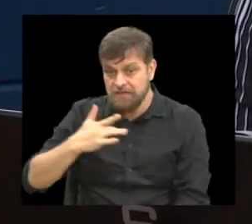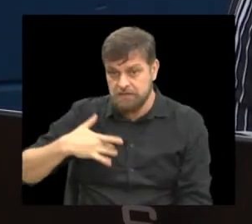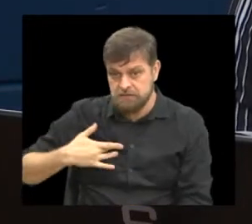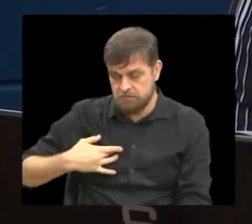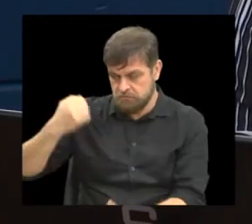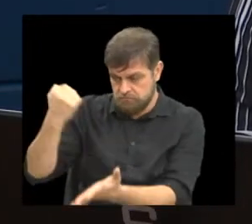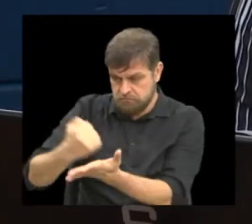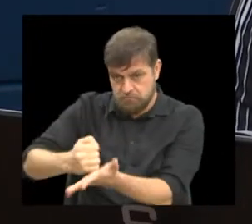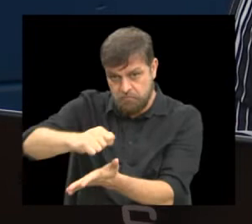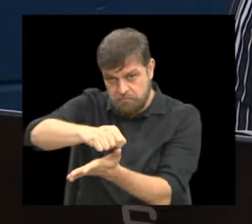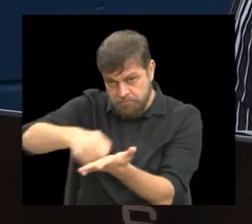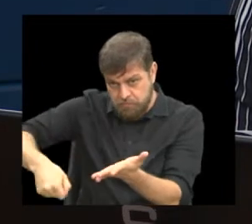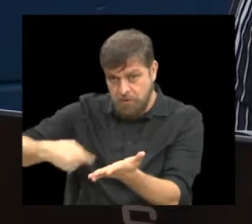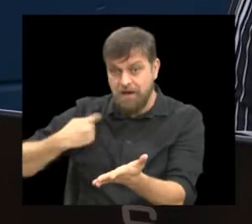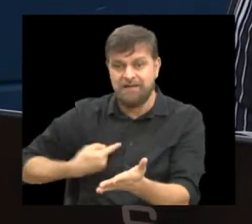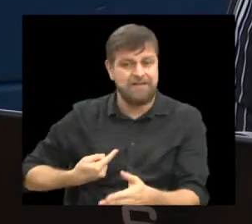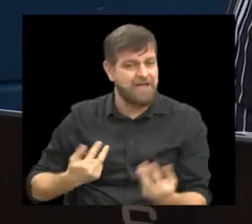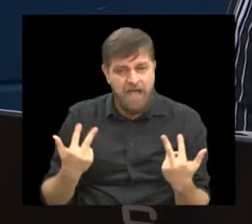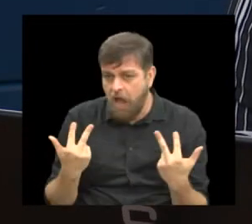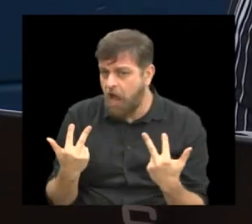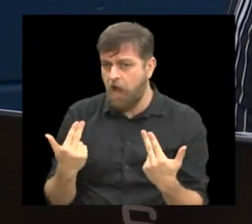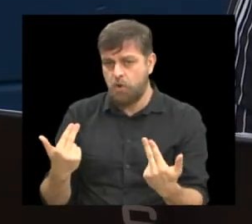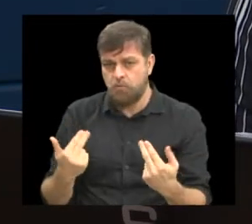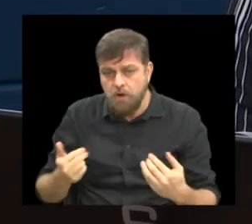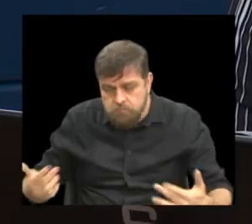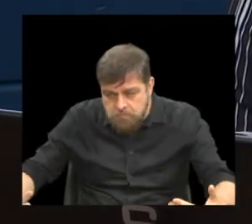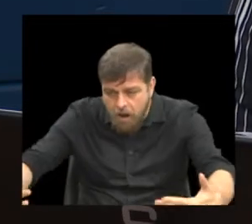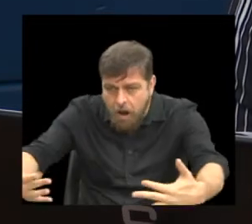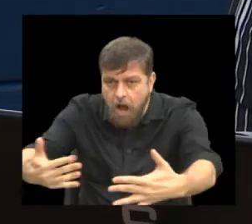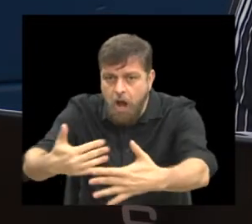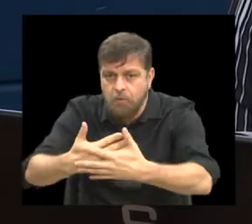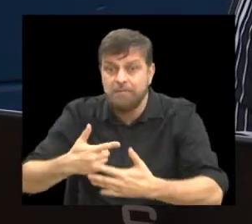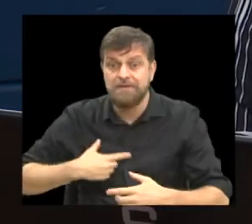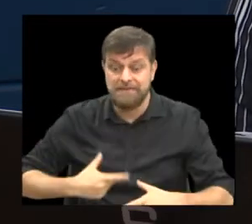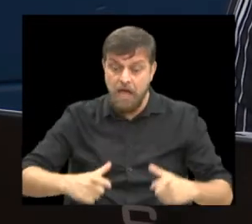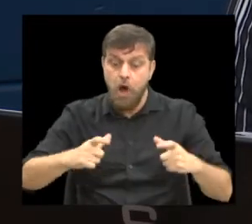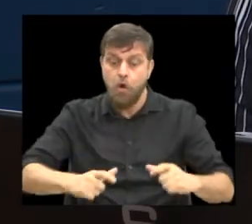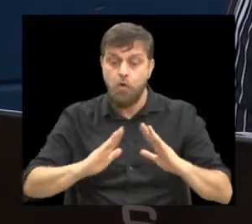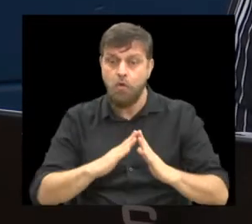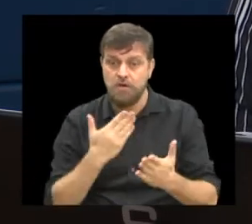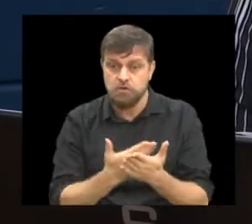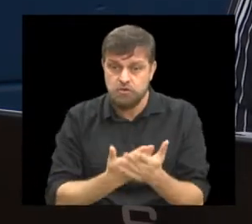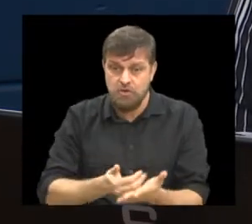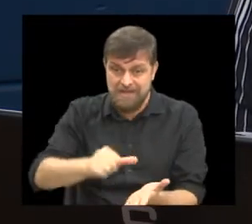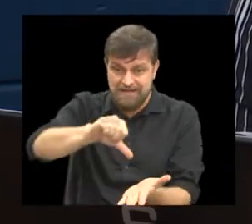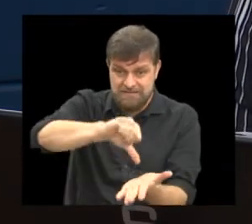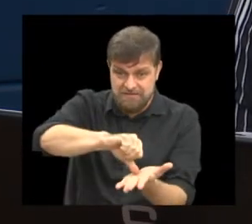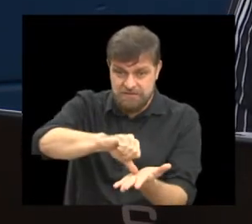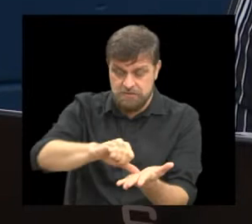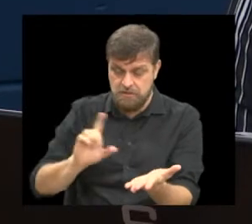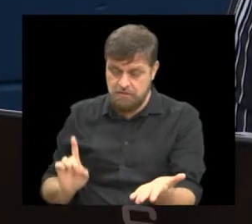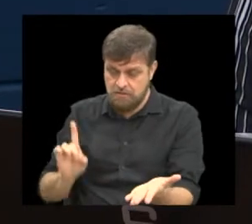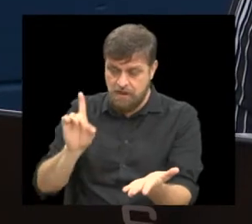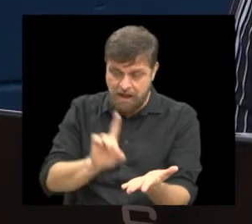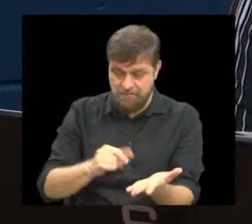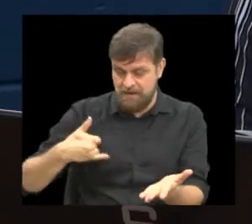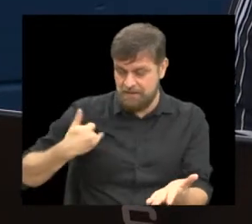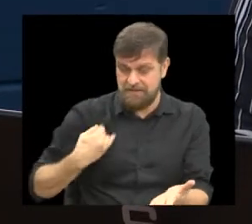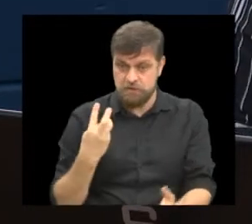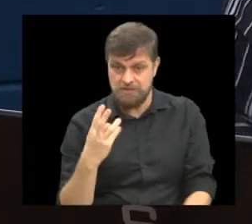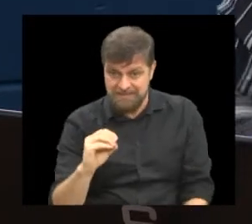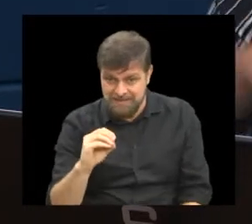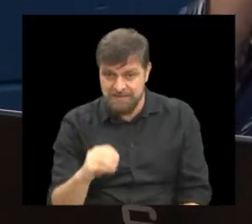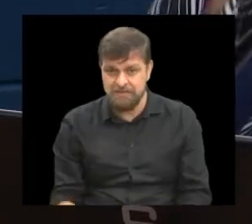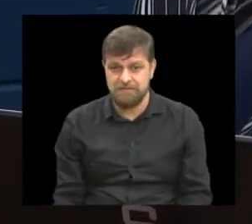Saúde e vocês terão o mesmo acolhimento, tá? Na verdade, perdão, as crianças